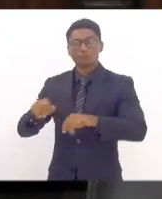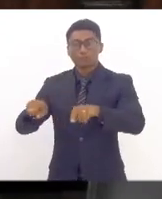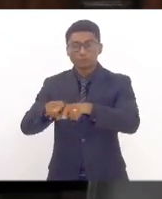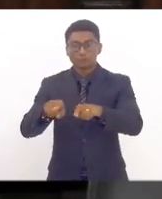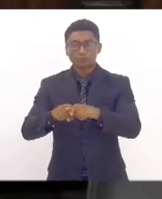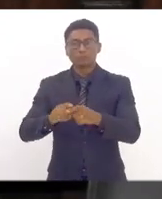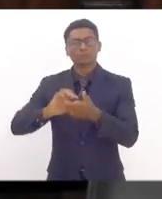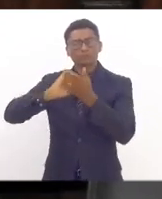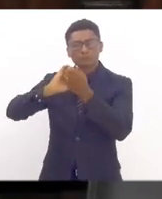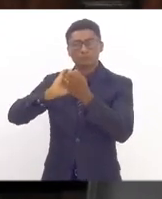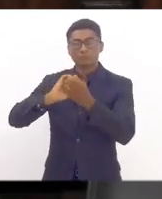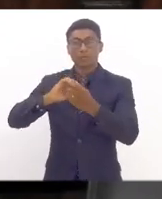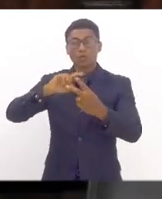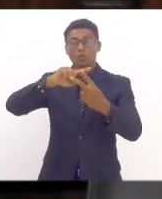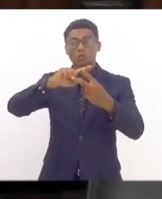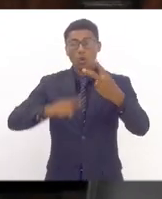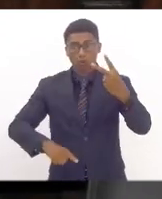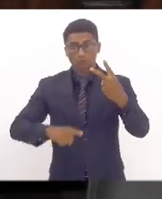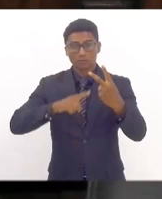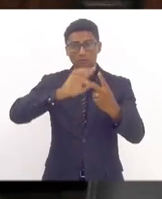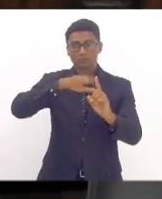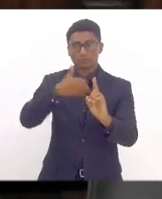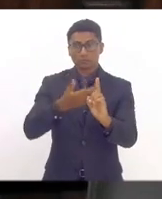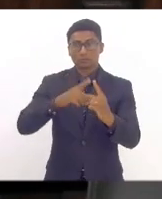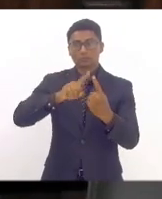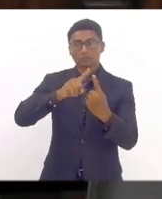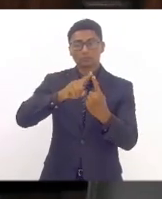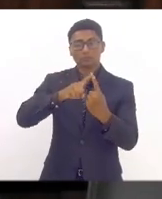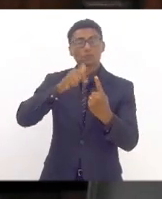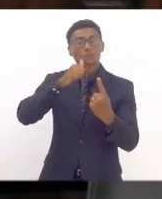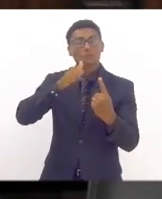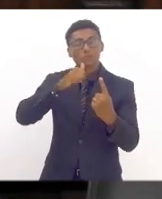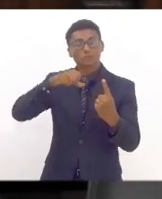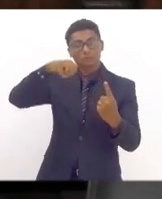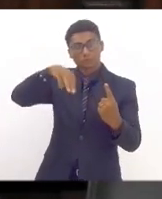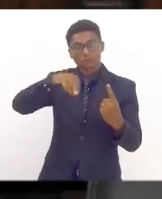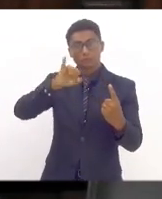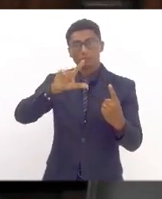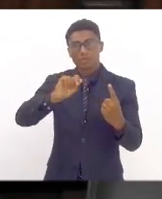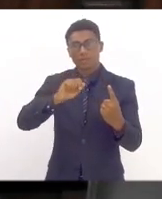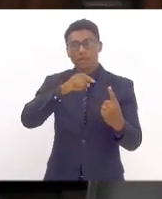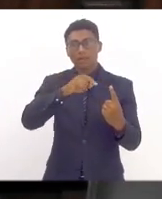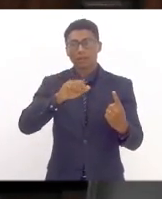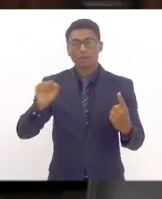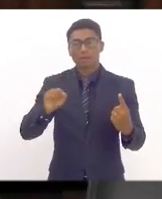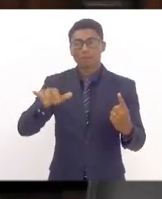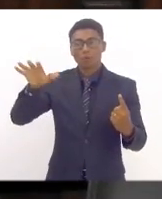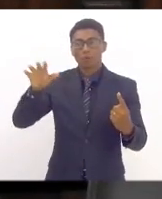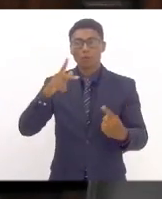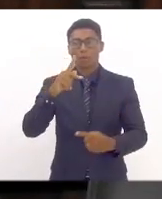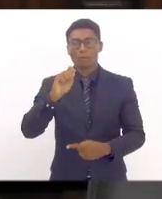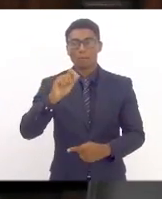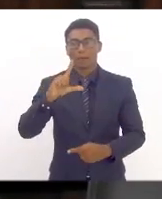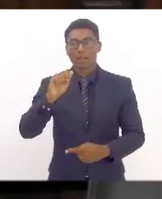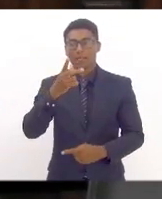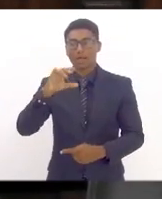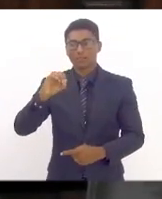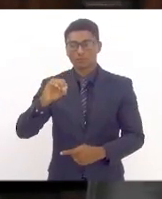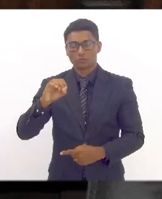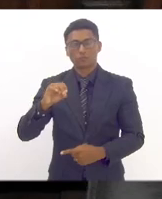dois homenageados primeiro a milaneves Mila Neves que é do morro do Palácio em Niterói atividade